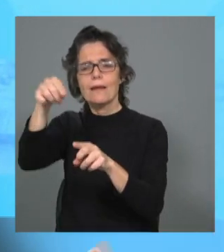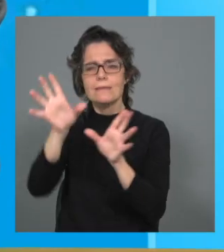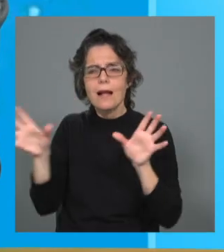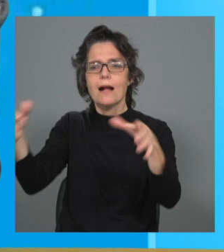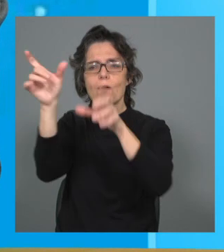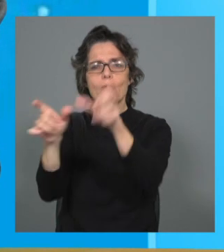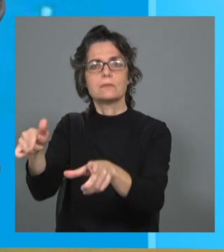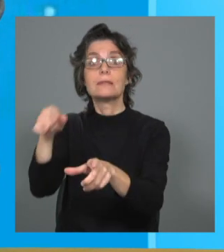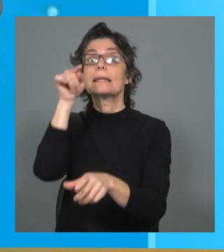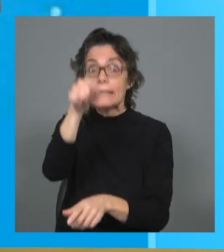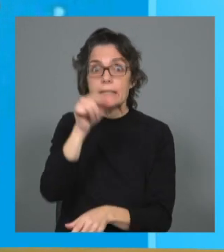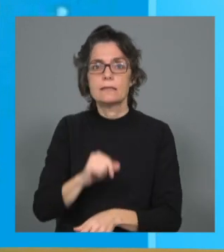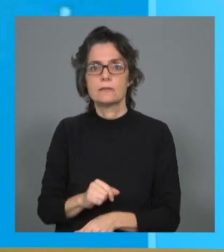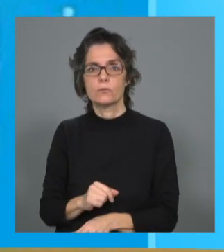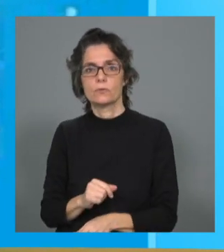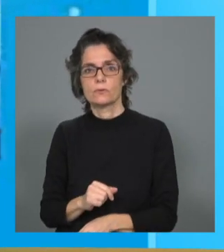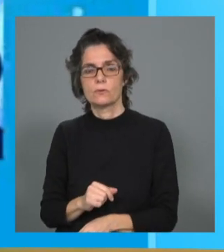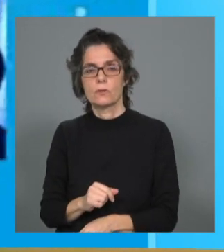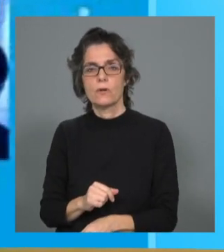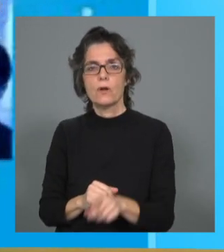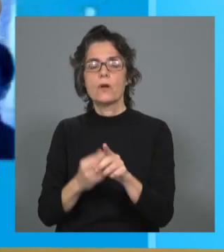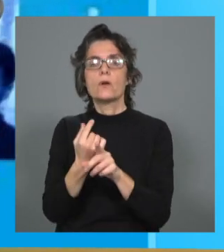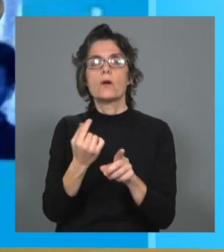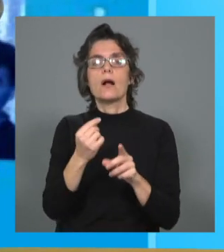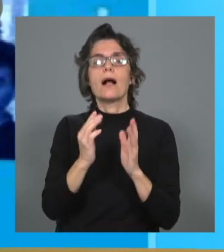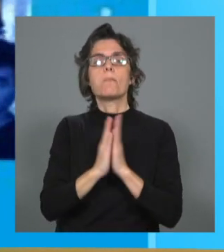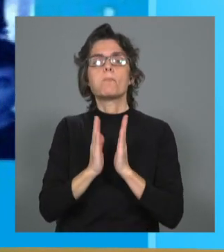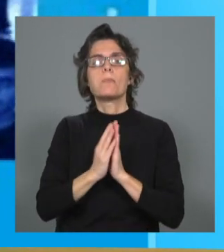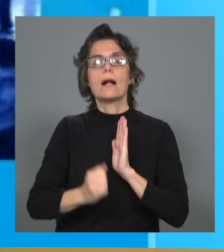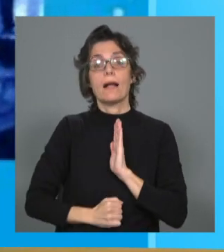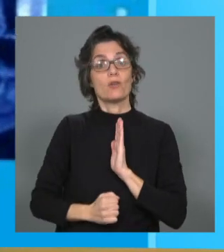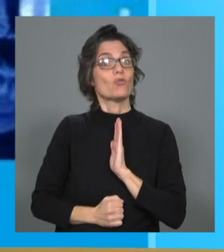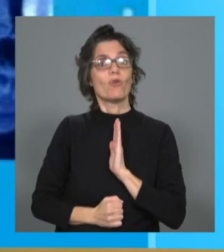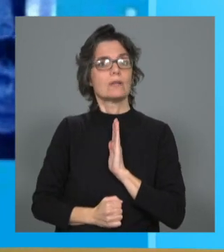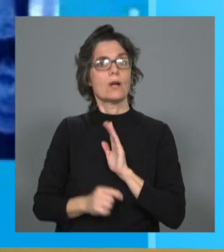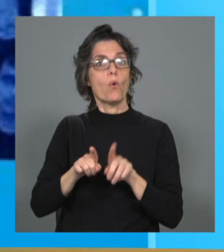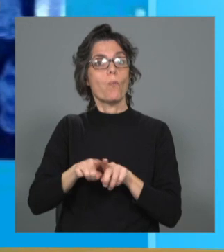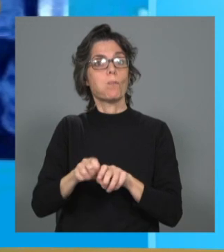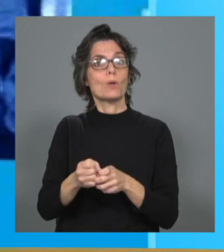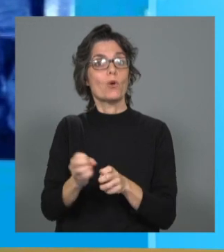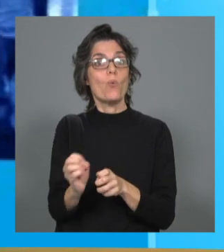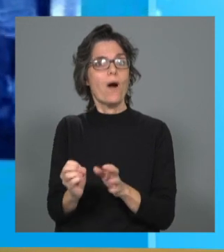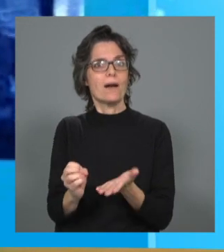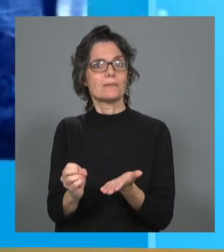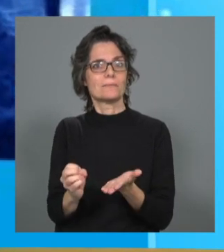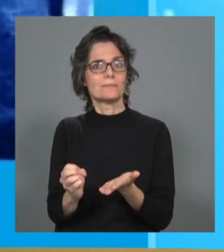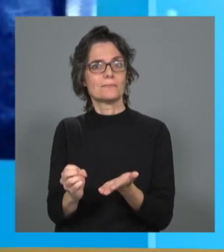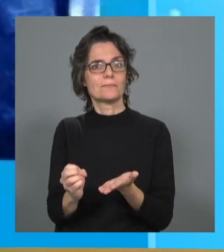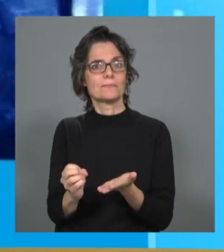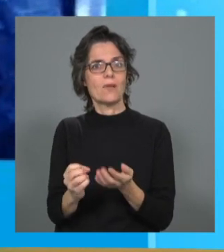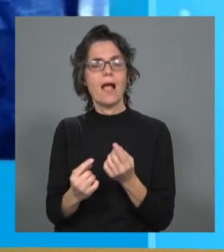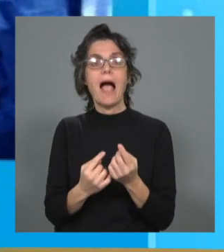leva-me à questão que levantou, que é a Igreja Católica não tem um partido. É verdade que há